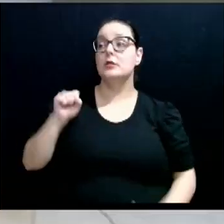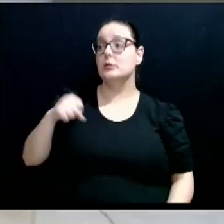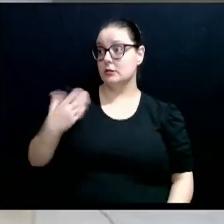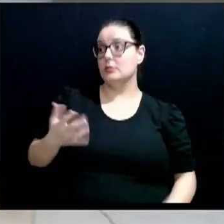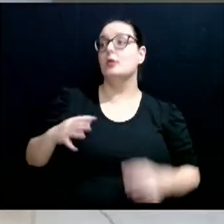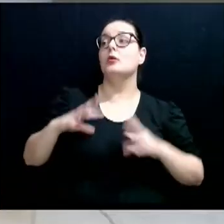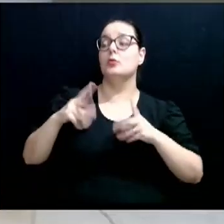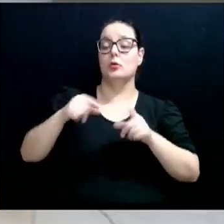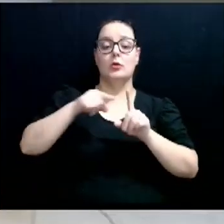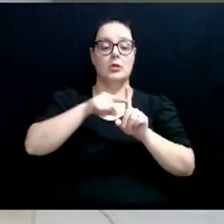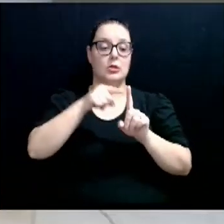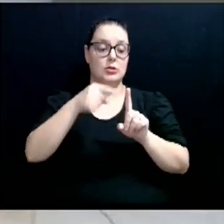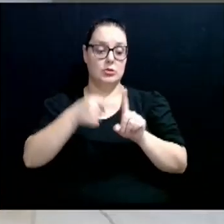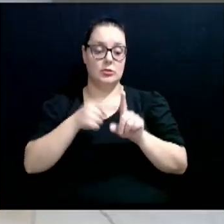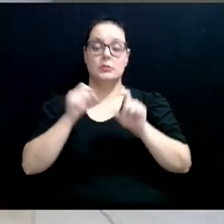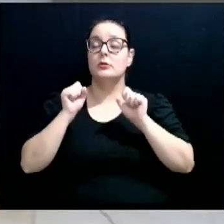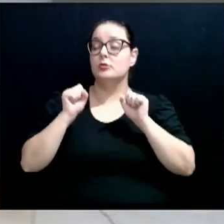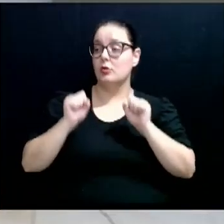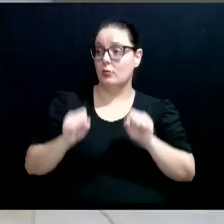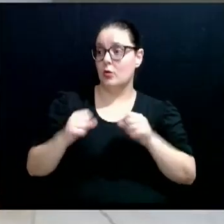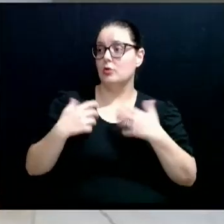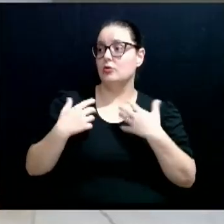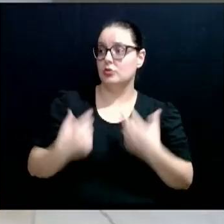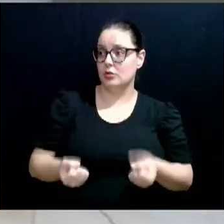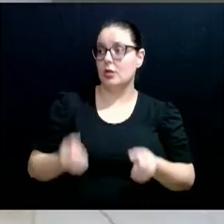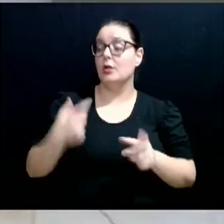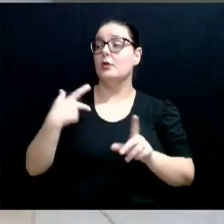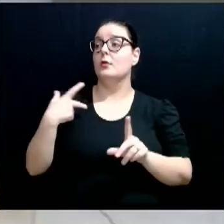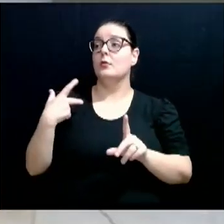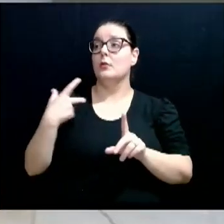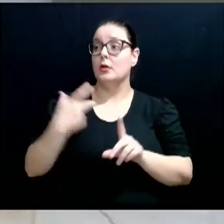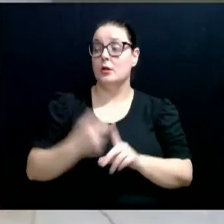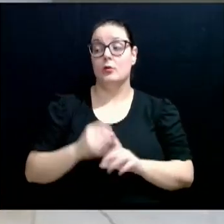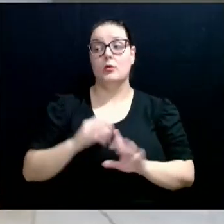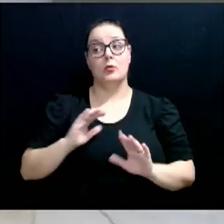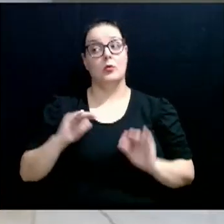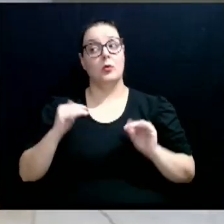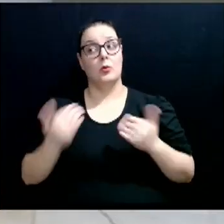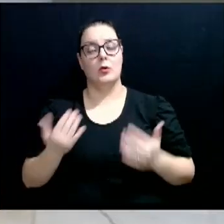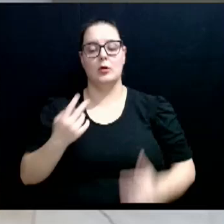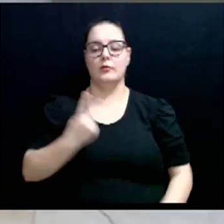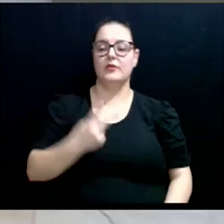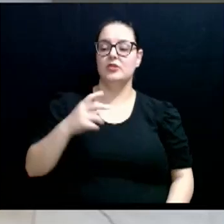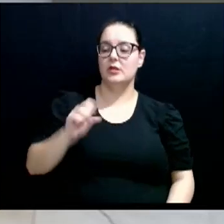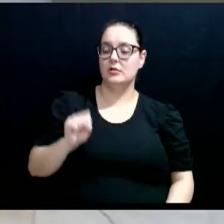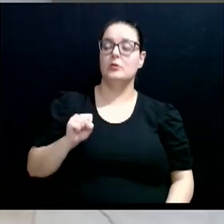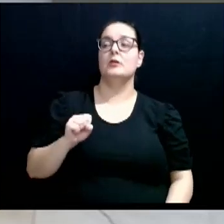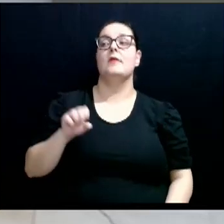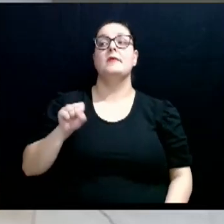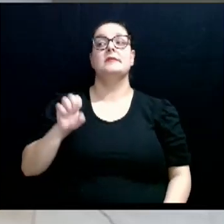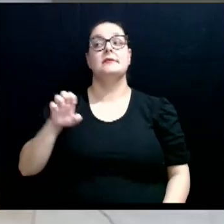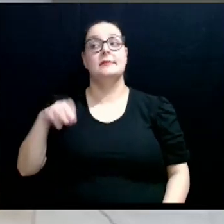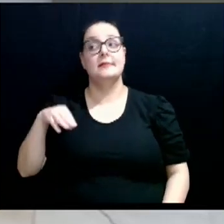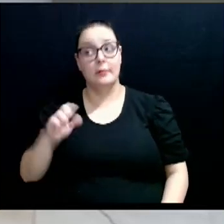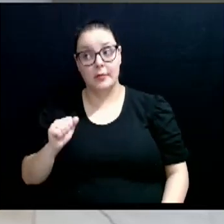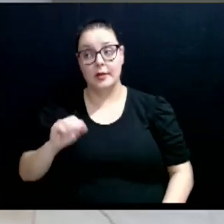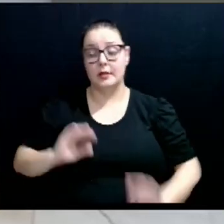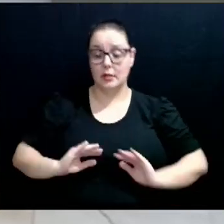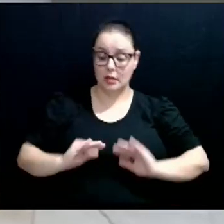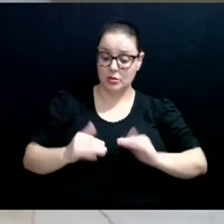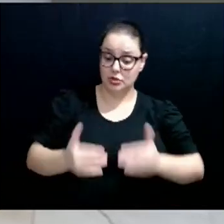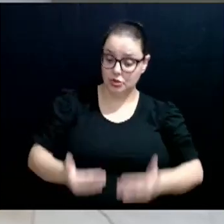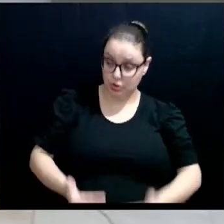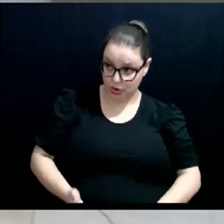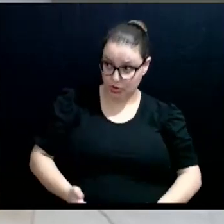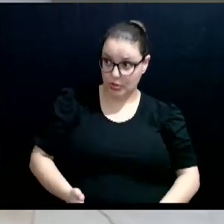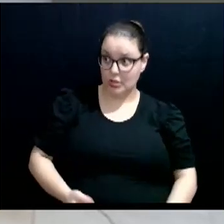ela pode receber essa vacina desde que esteja na 28ª semana, né, de gestação, e é uma dose por gestação.